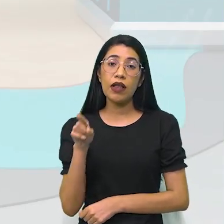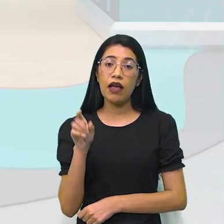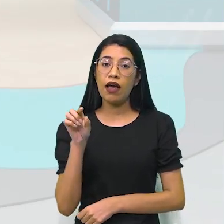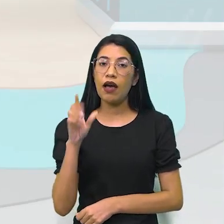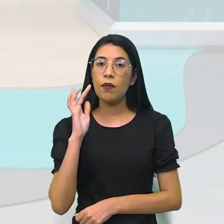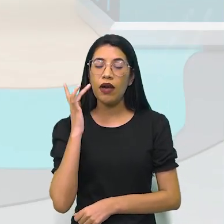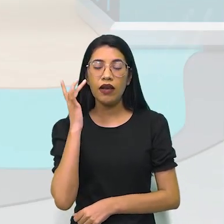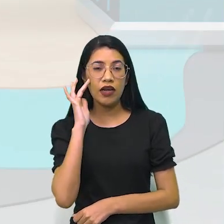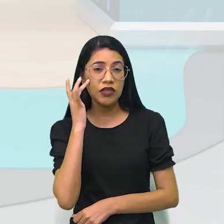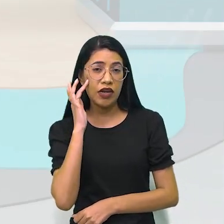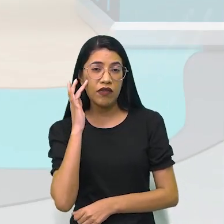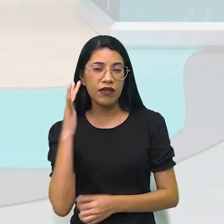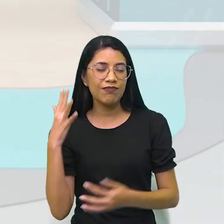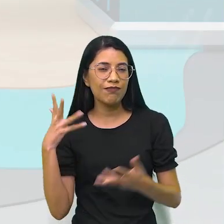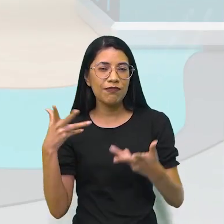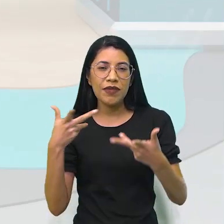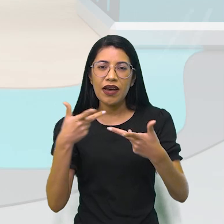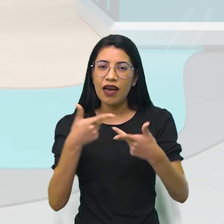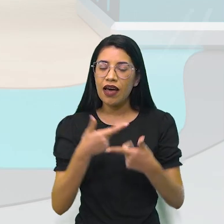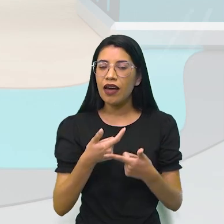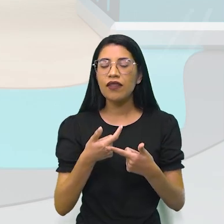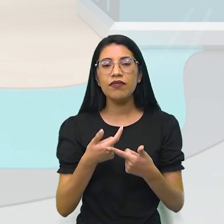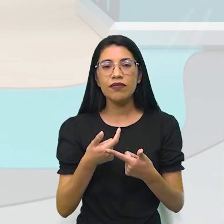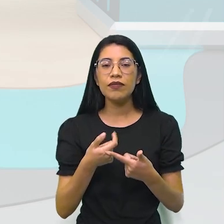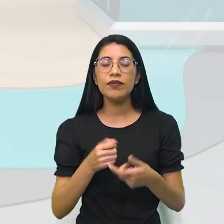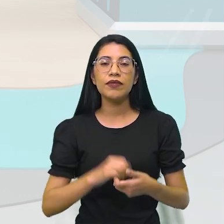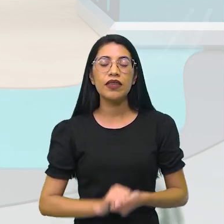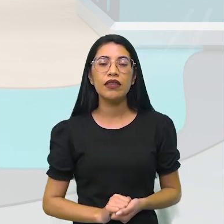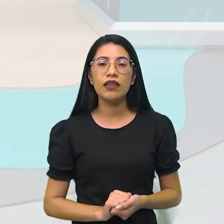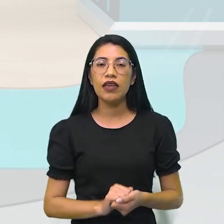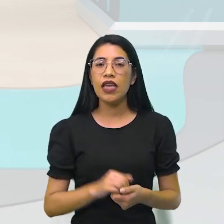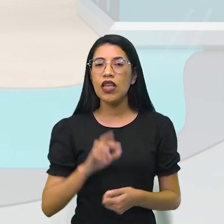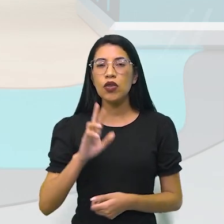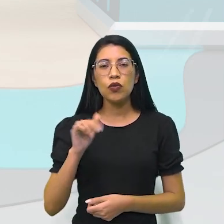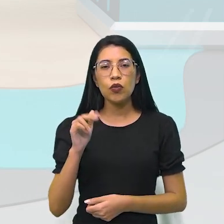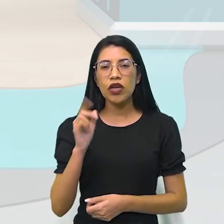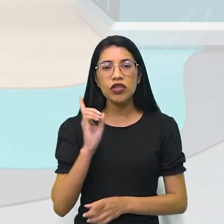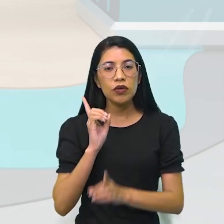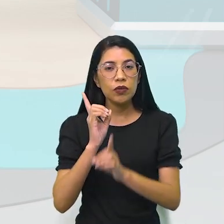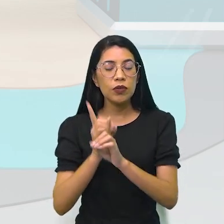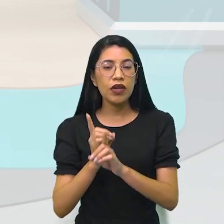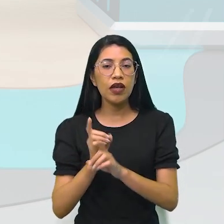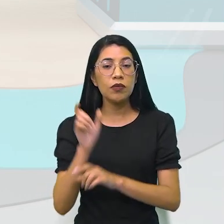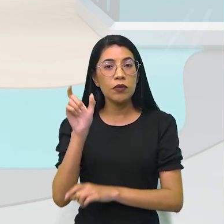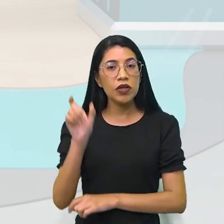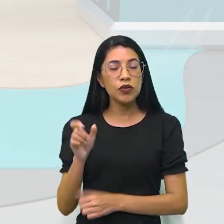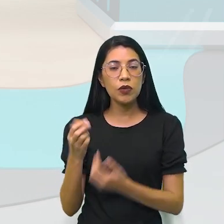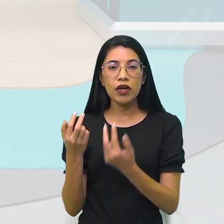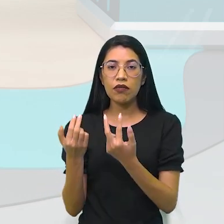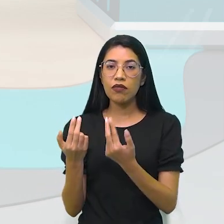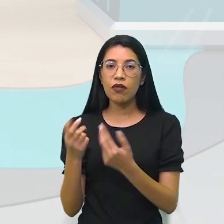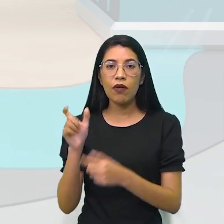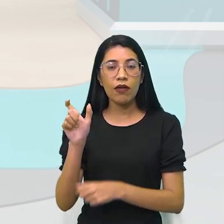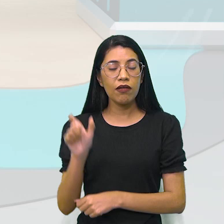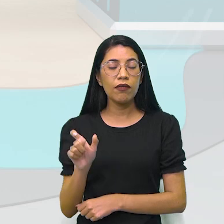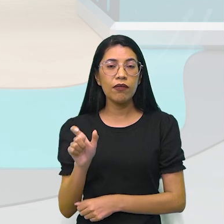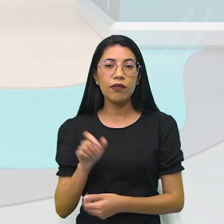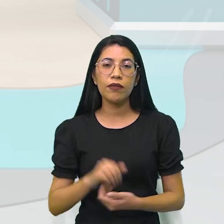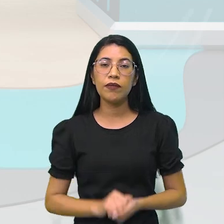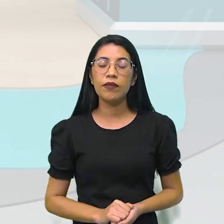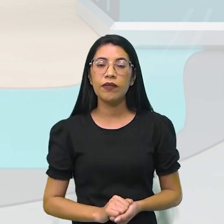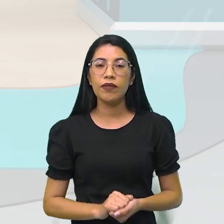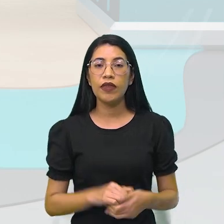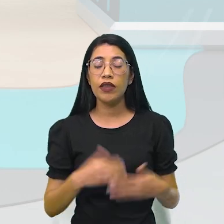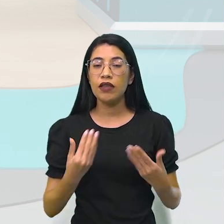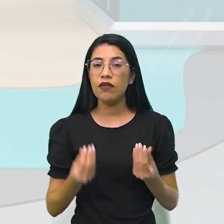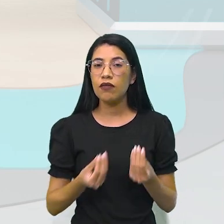que? Exuberante, surreal. Ele ainda não tinha visto alguém tão bela quanto Iracema, né? Olha só, de repente